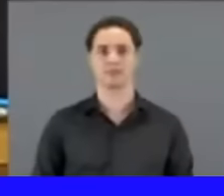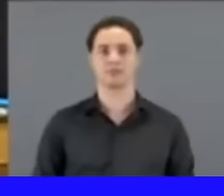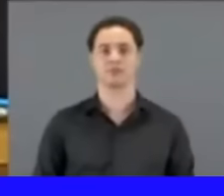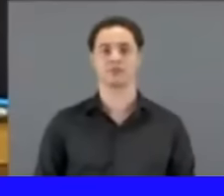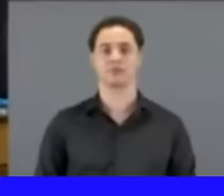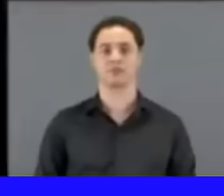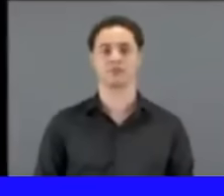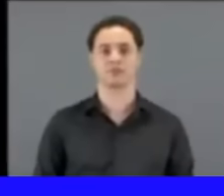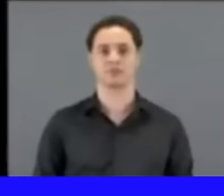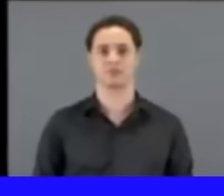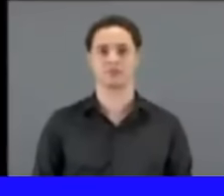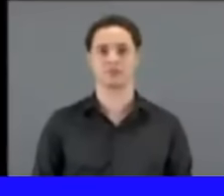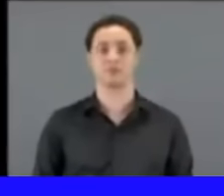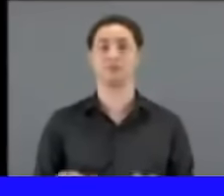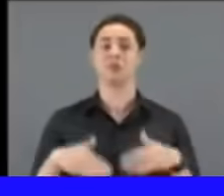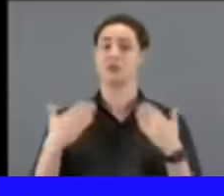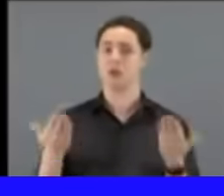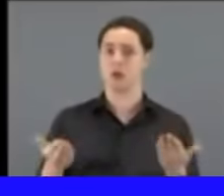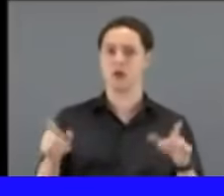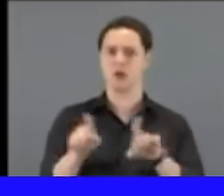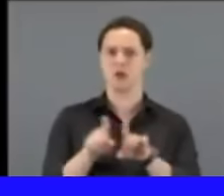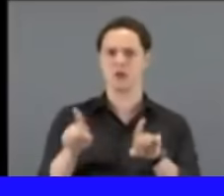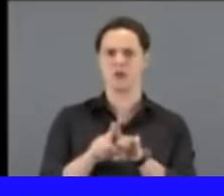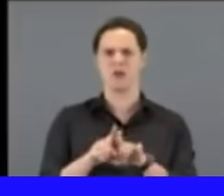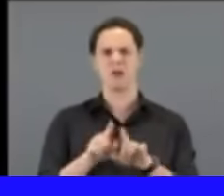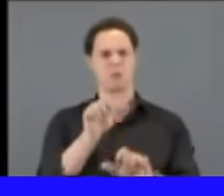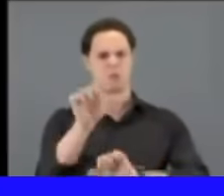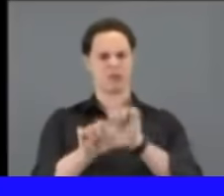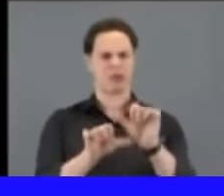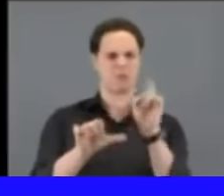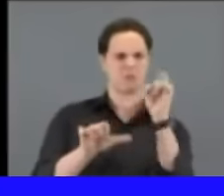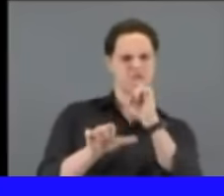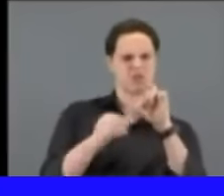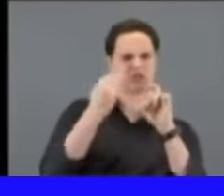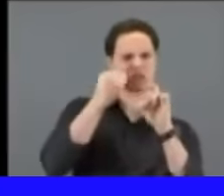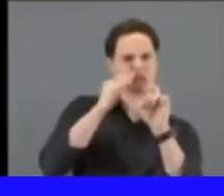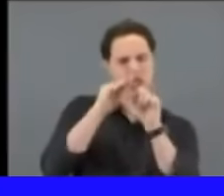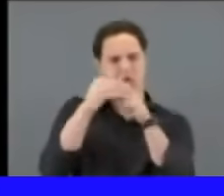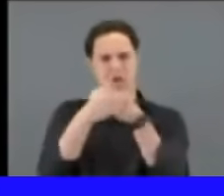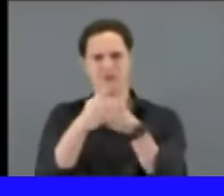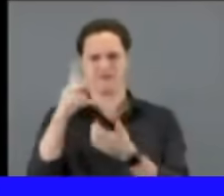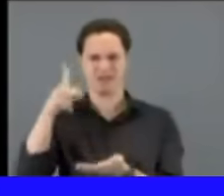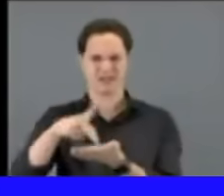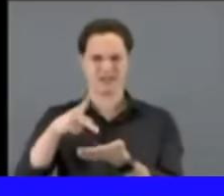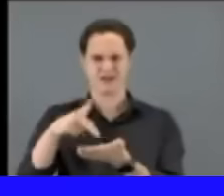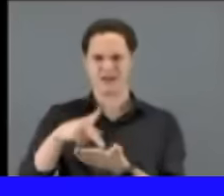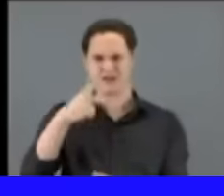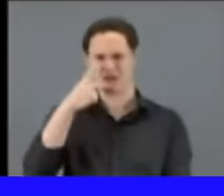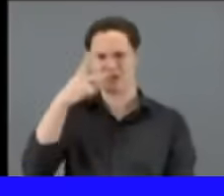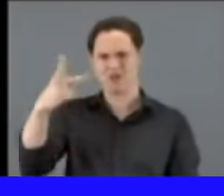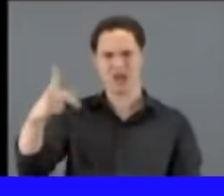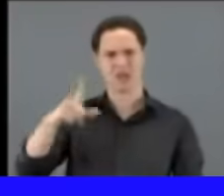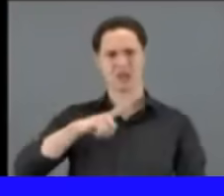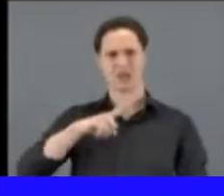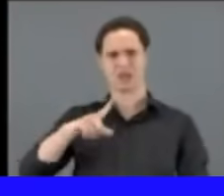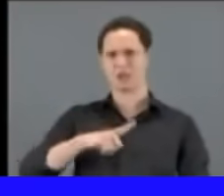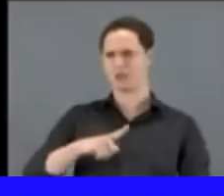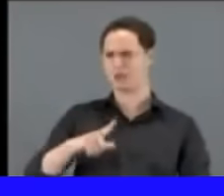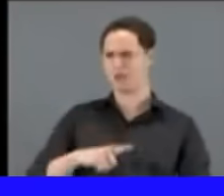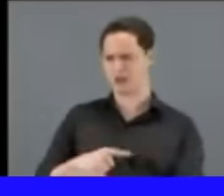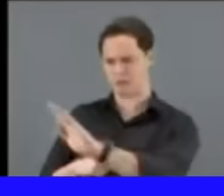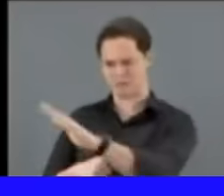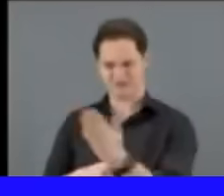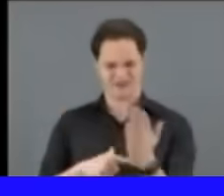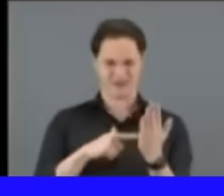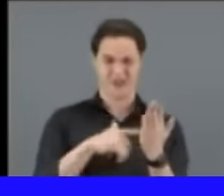Bom, como se repetir transformasse uma mentira em verdade, que eu recebi um mítico informe da ABIN,